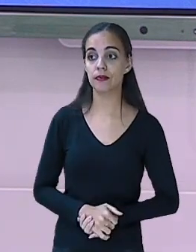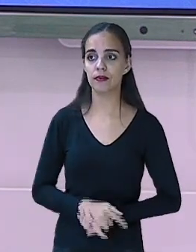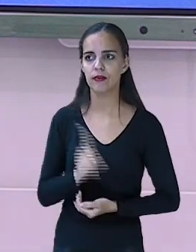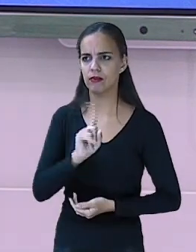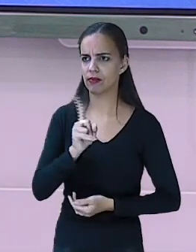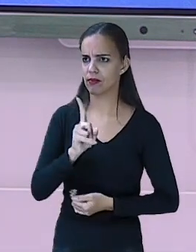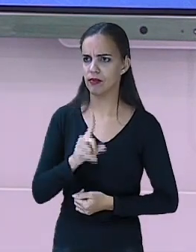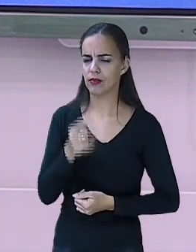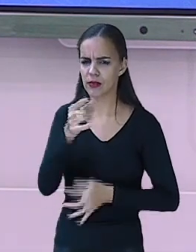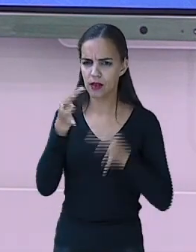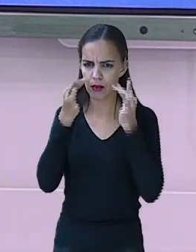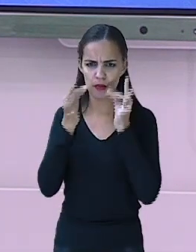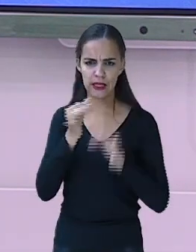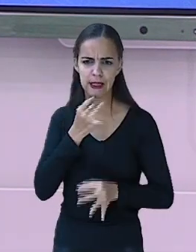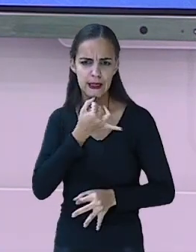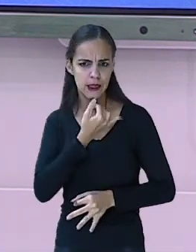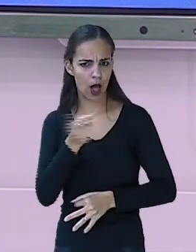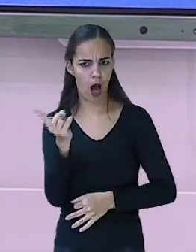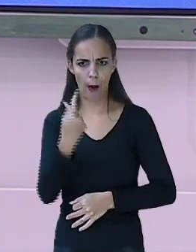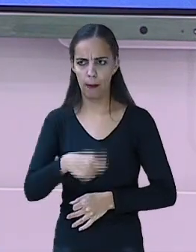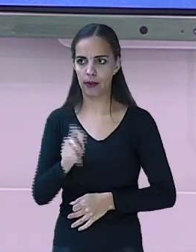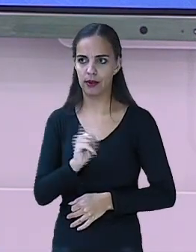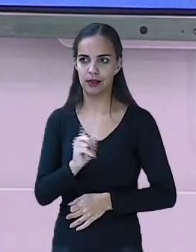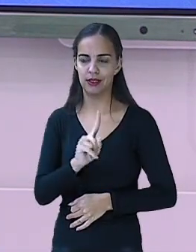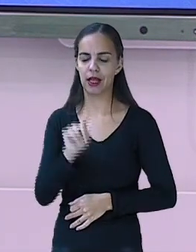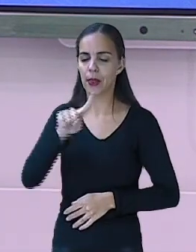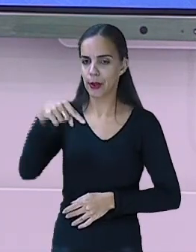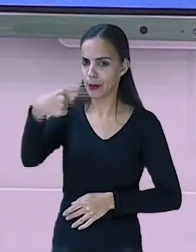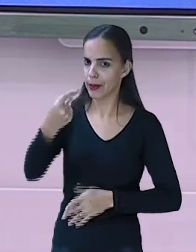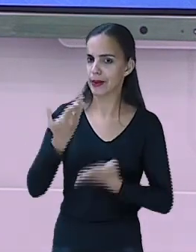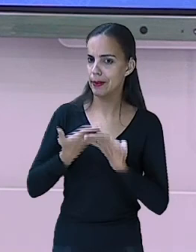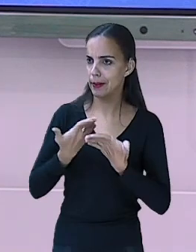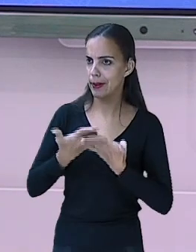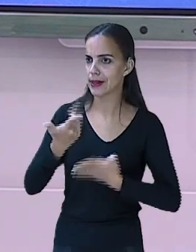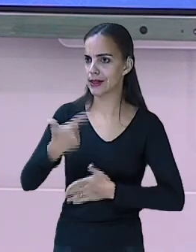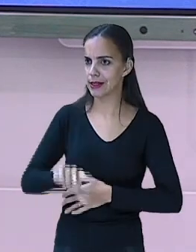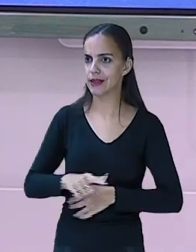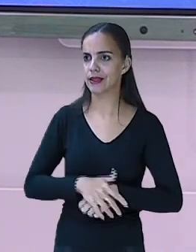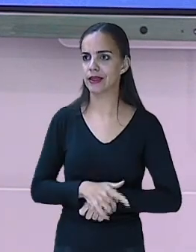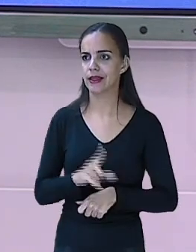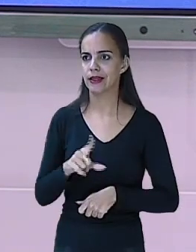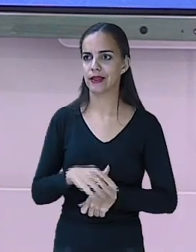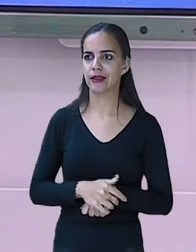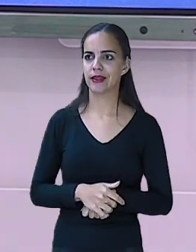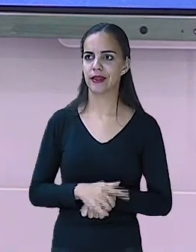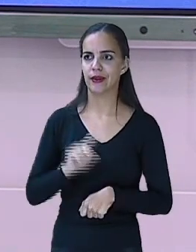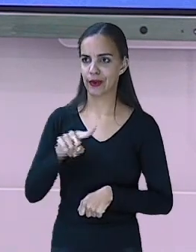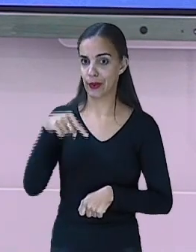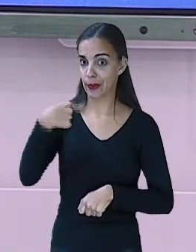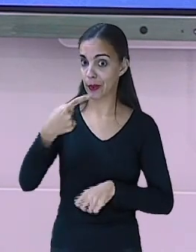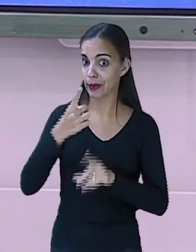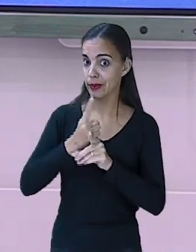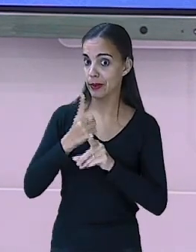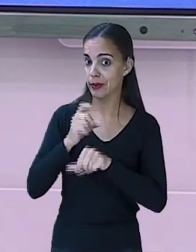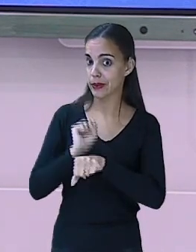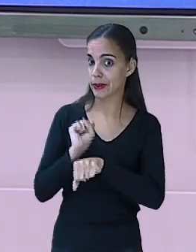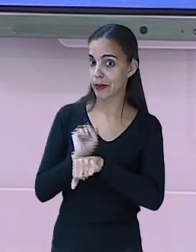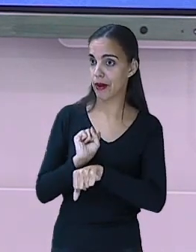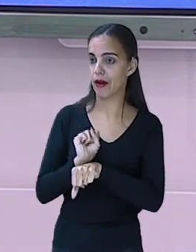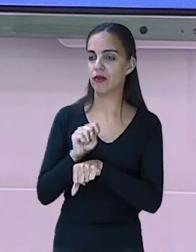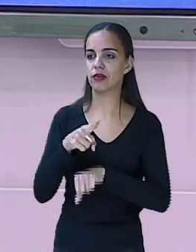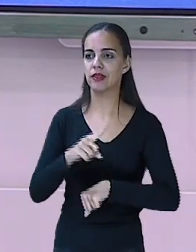precisa ficar triste nós teremos outras aulas eu te aguardo o próximo encontro